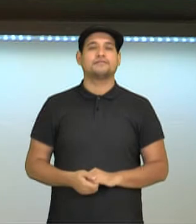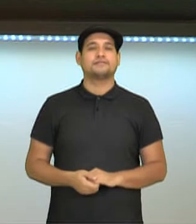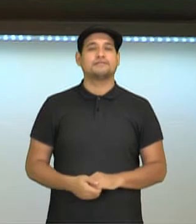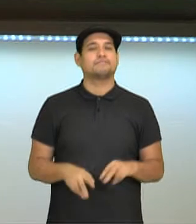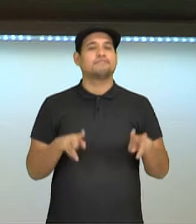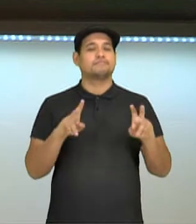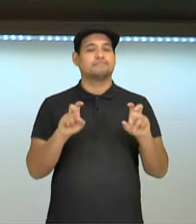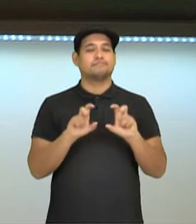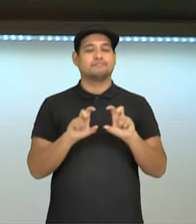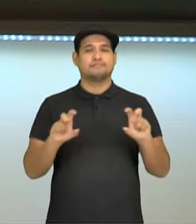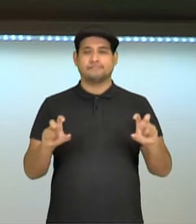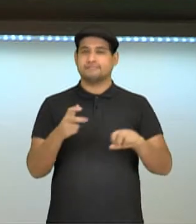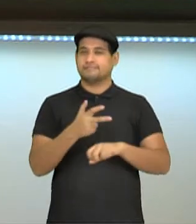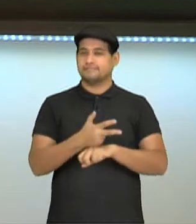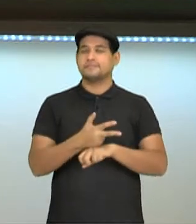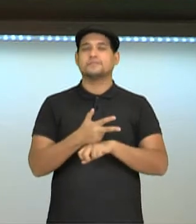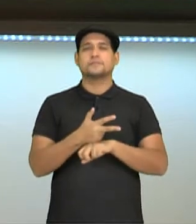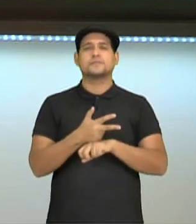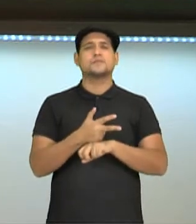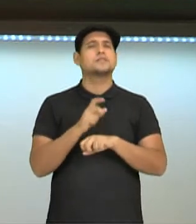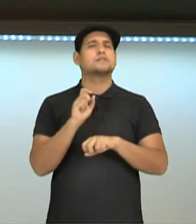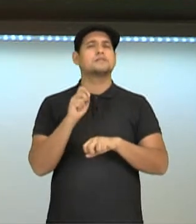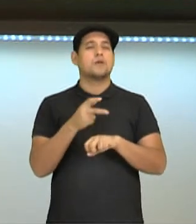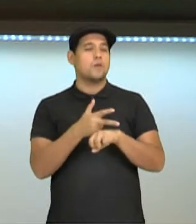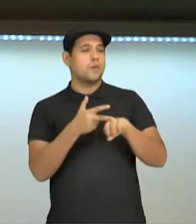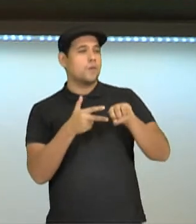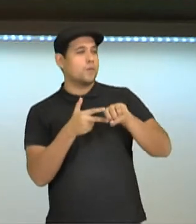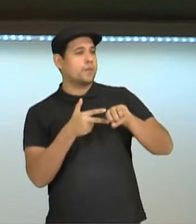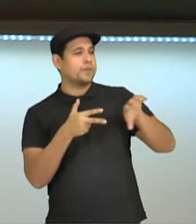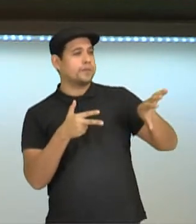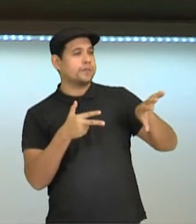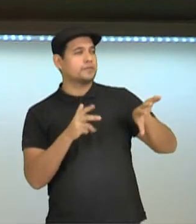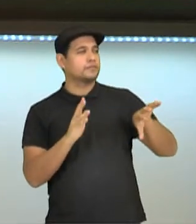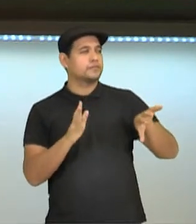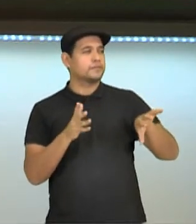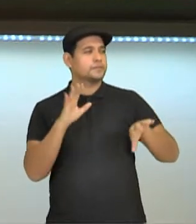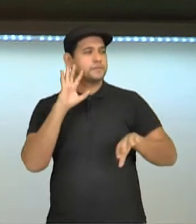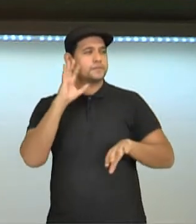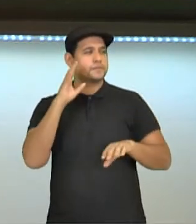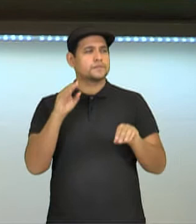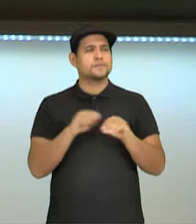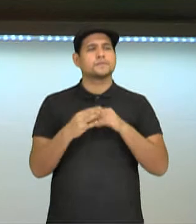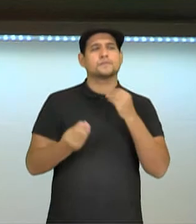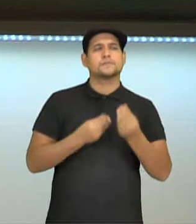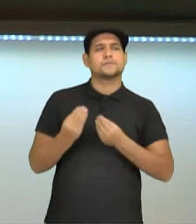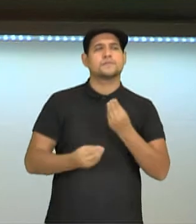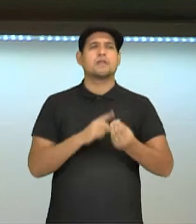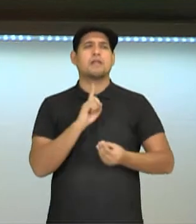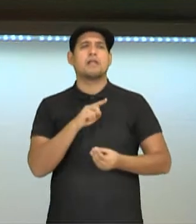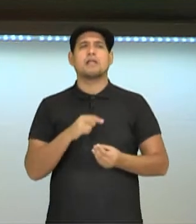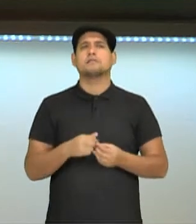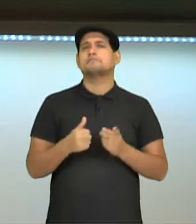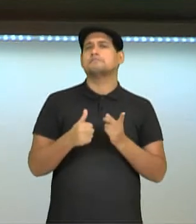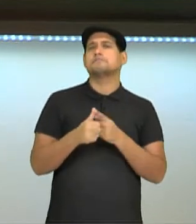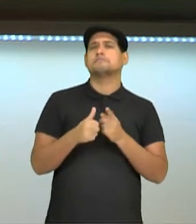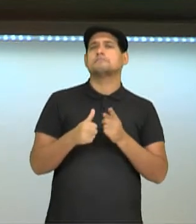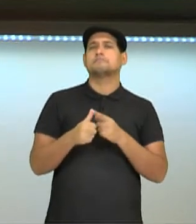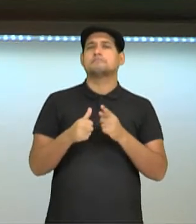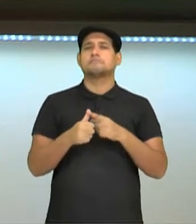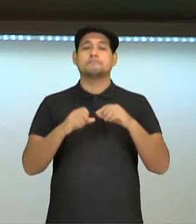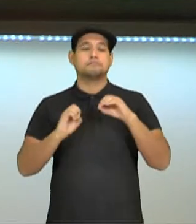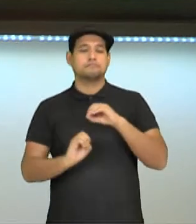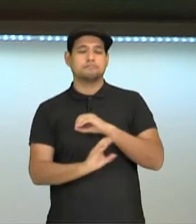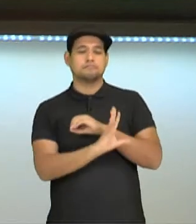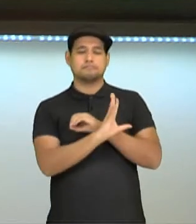esse trecho de uma exibição, né, o que seria então a primeira